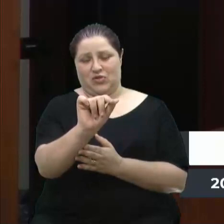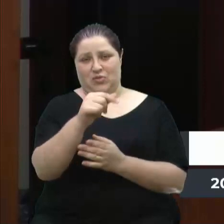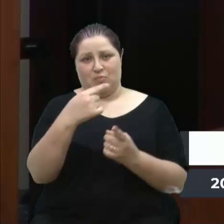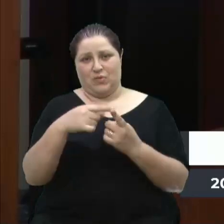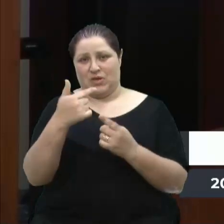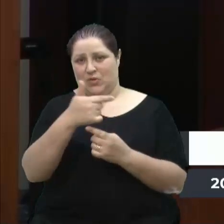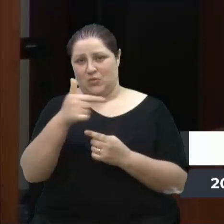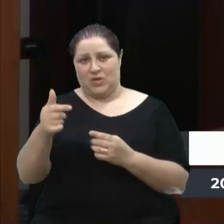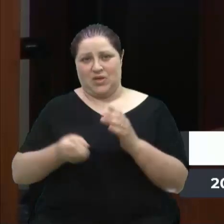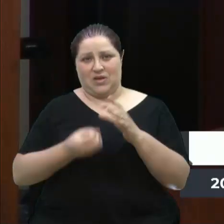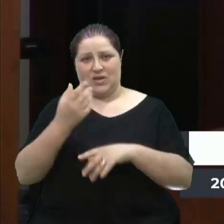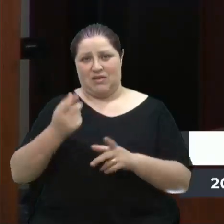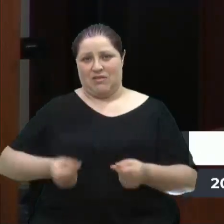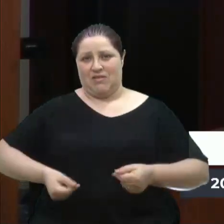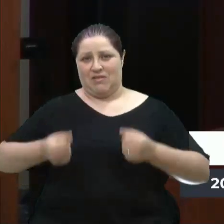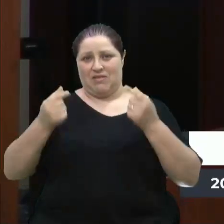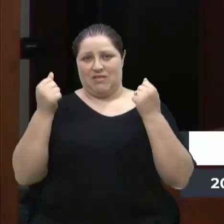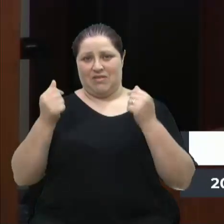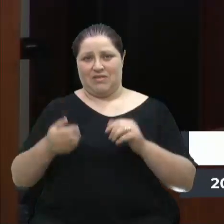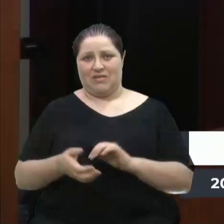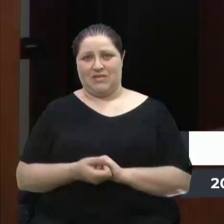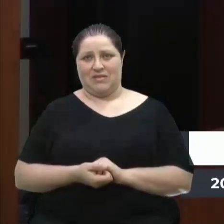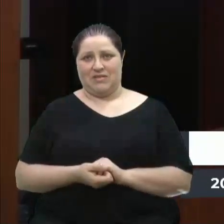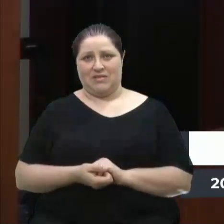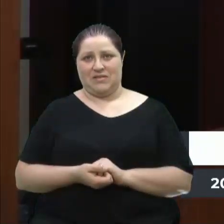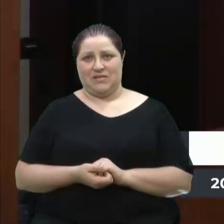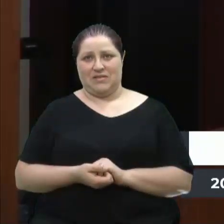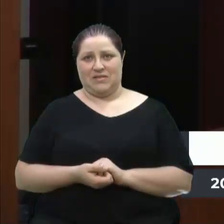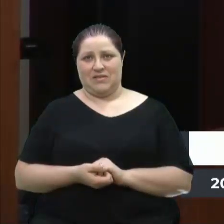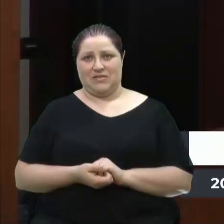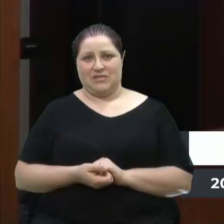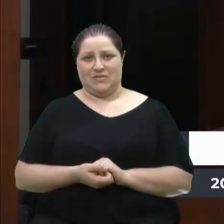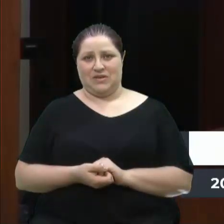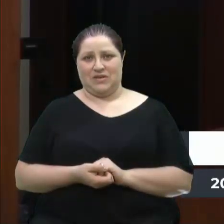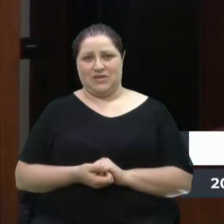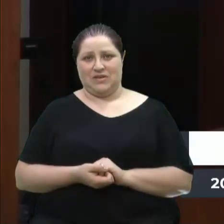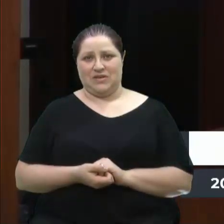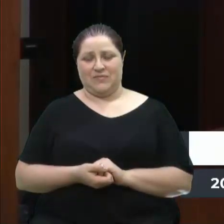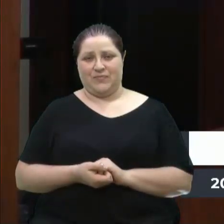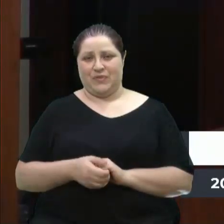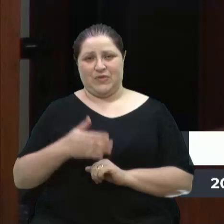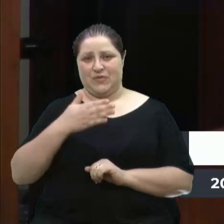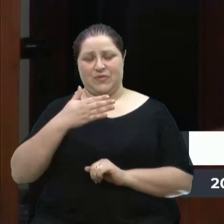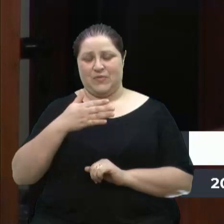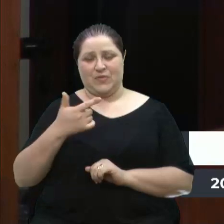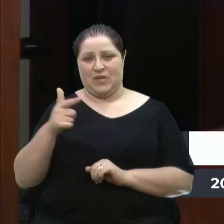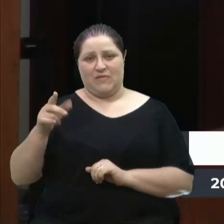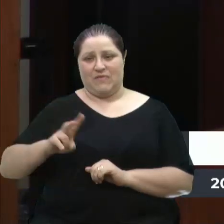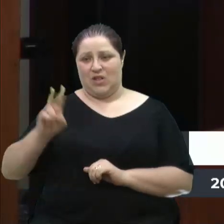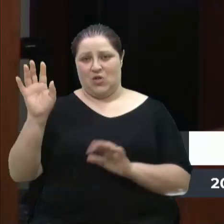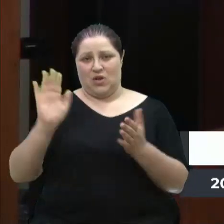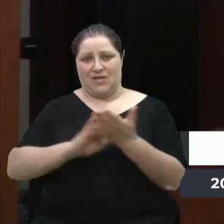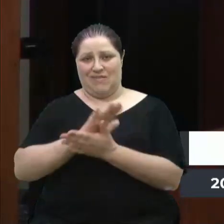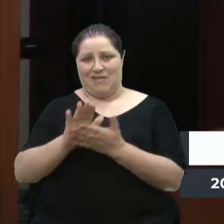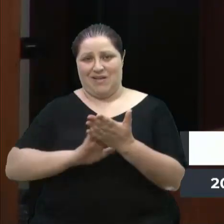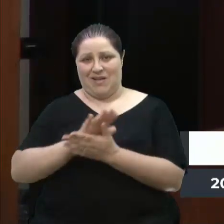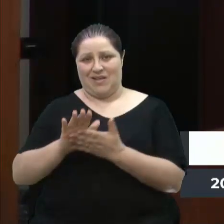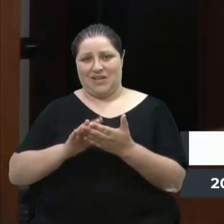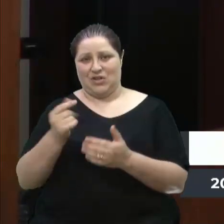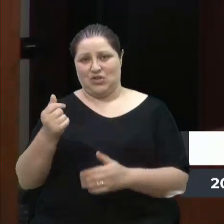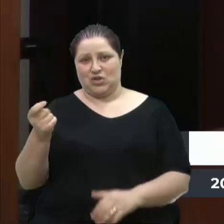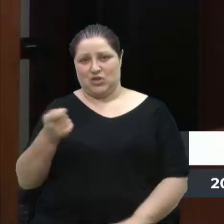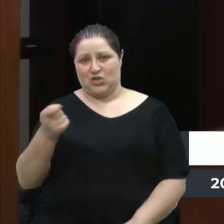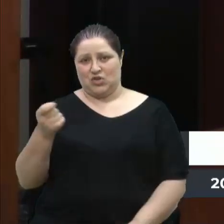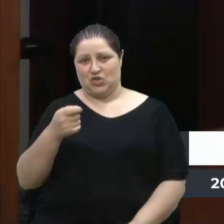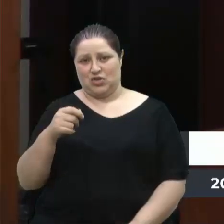não estamos criando riquezas, caros colegas. Não vale nada o peso. Nada. Então, meus